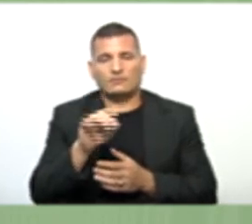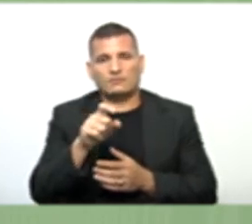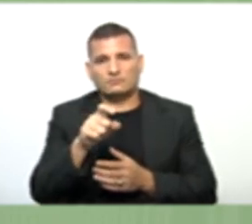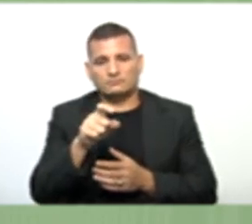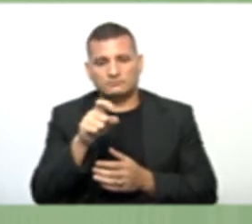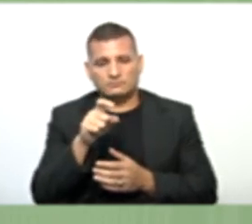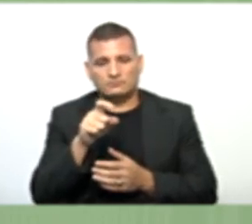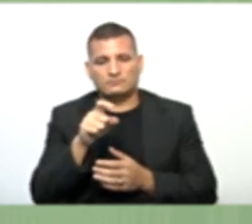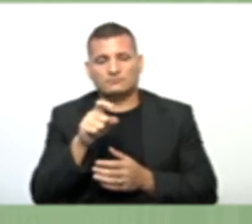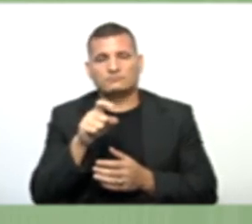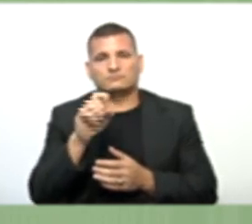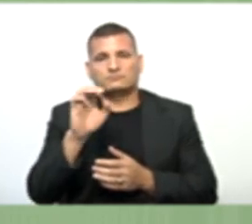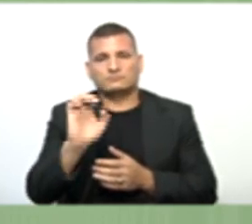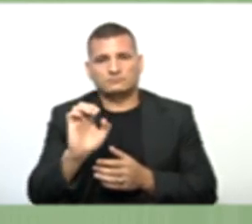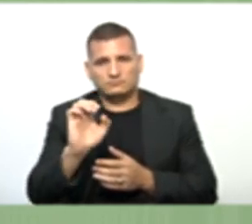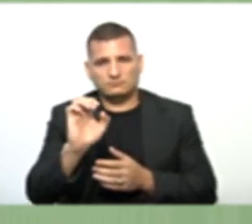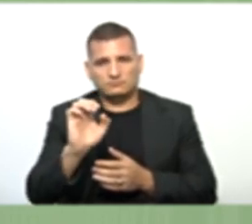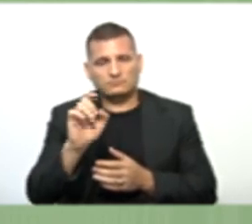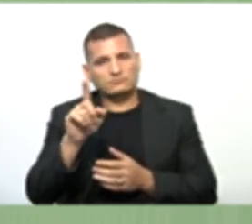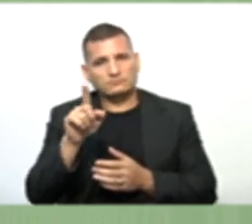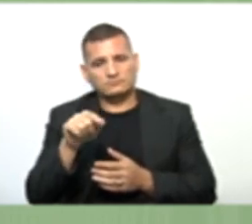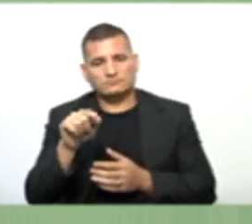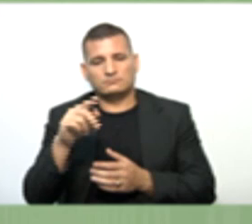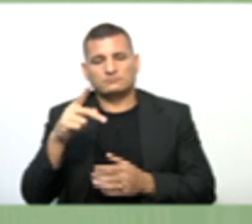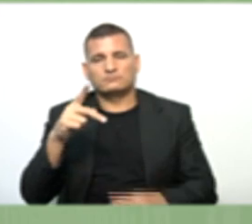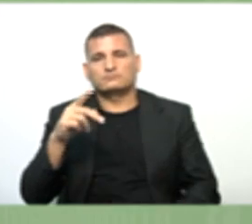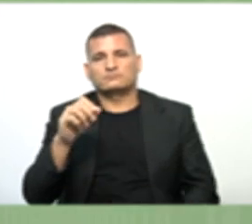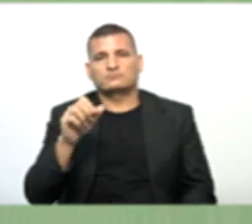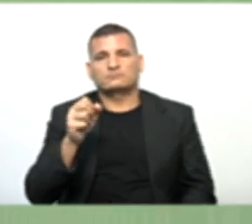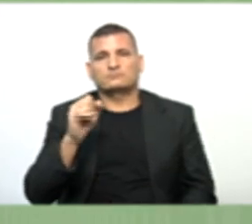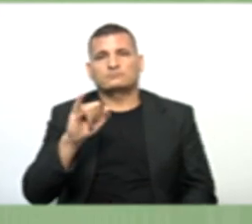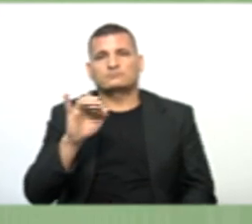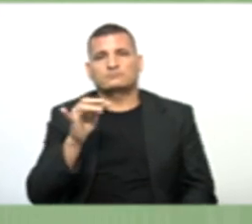x é positivo.